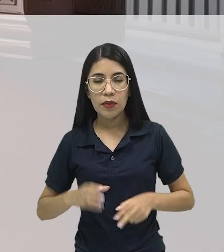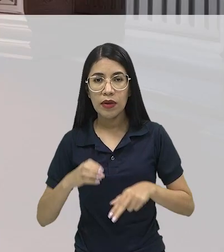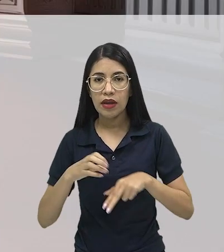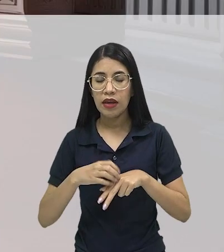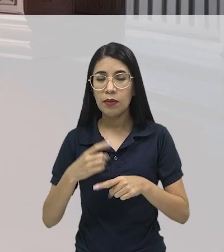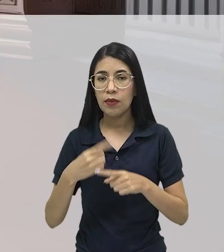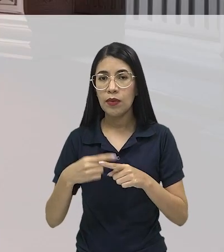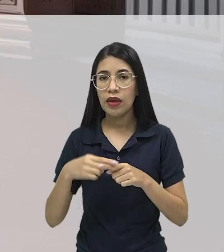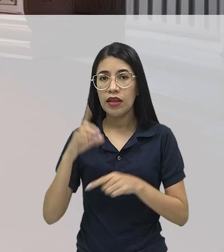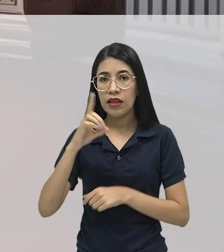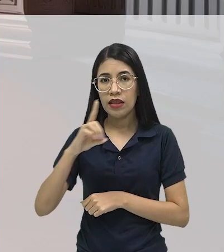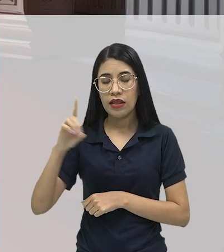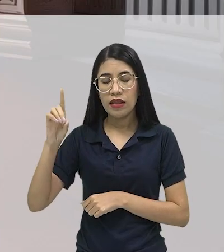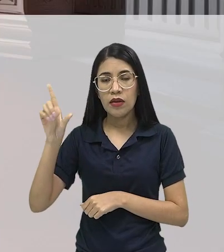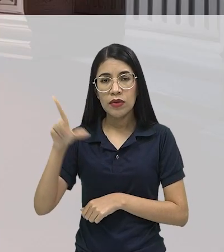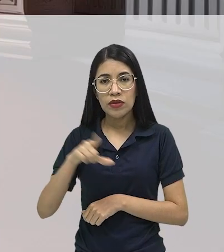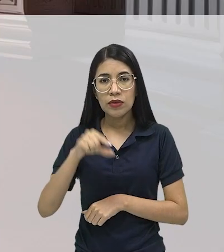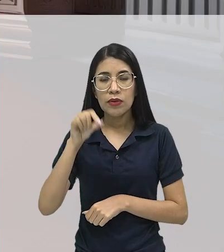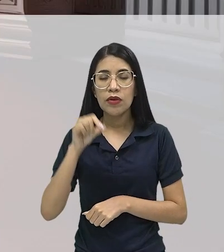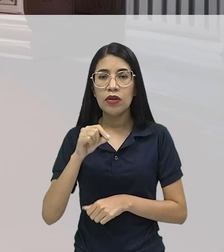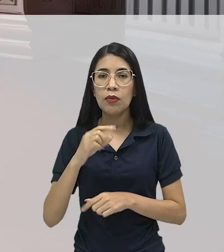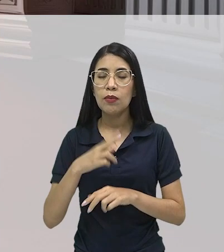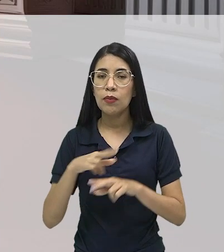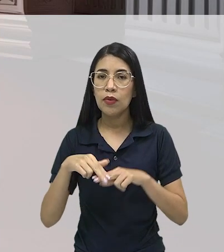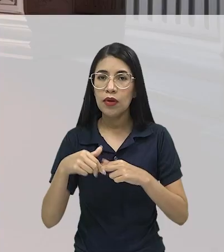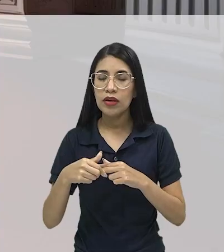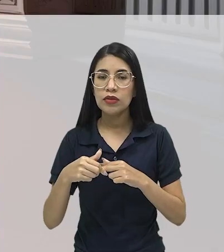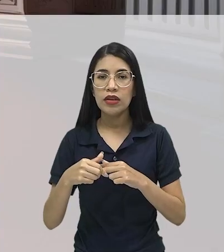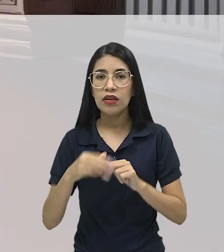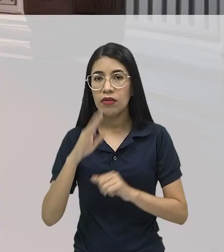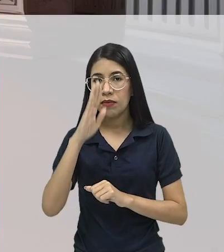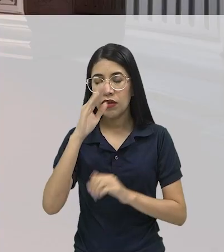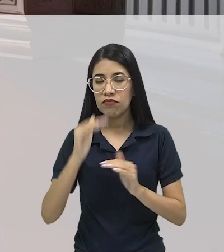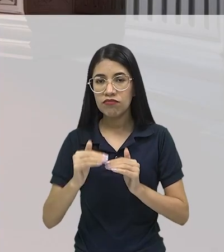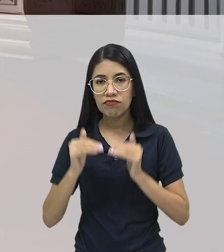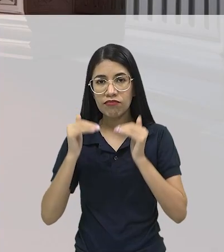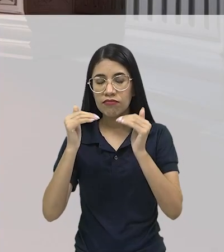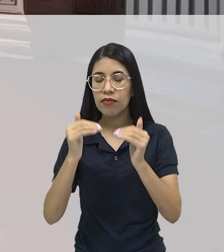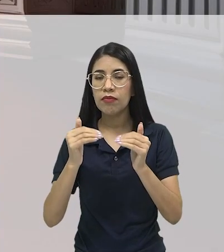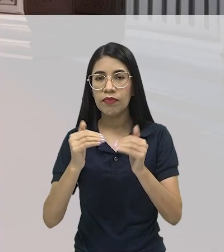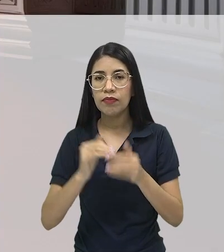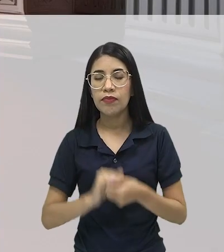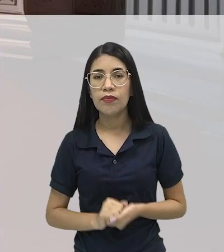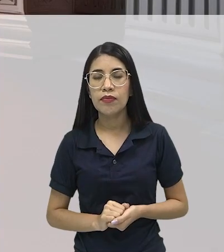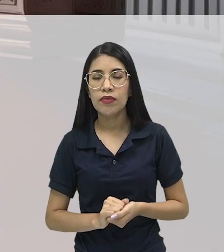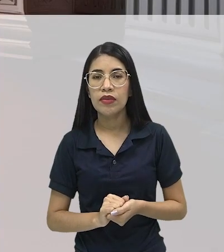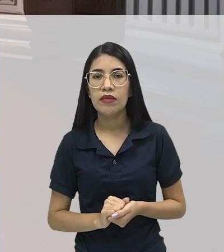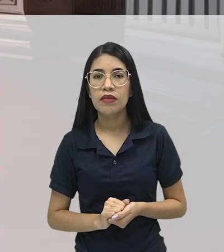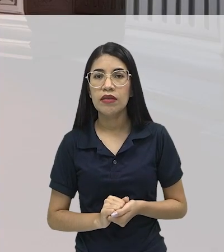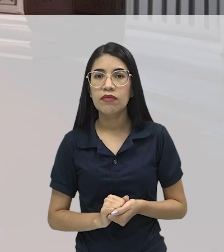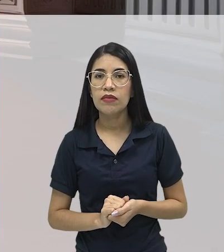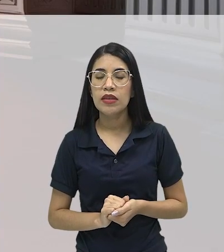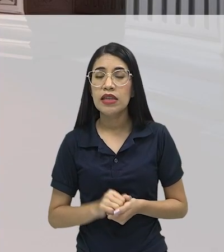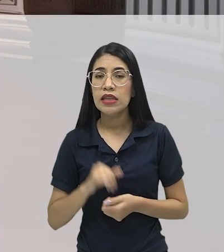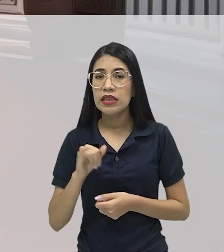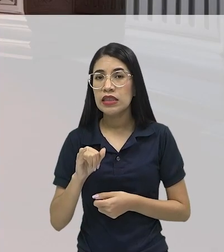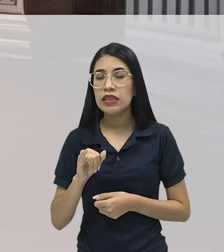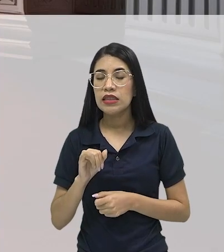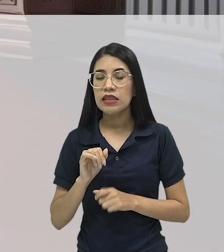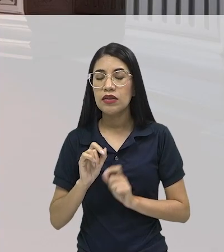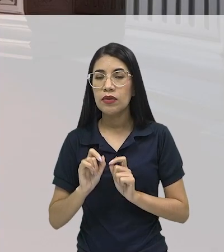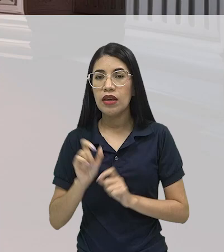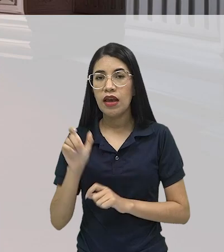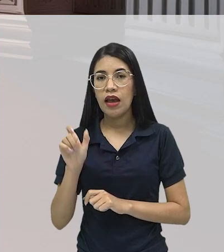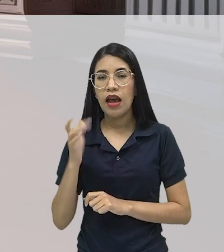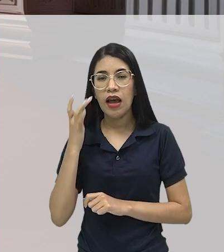porque Deus escolheu e por conta disso ele é absoluto, não importa o que ele faça. Seja você